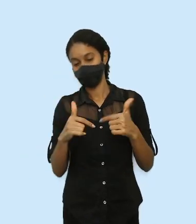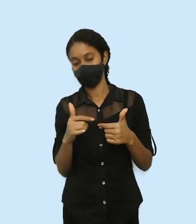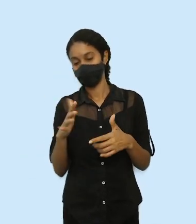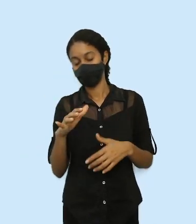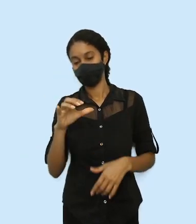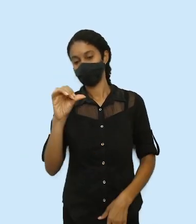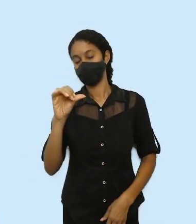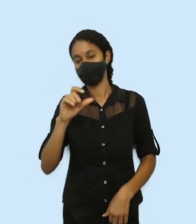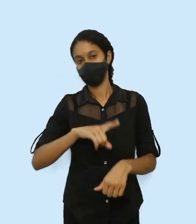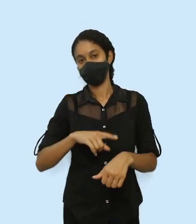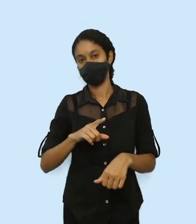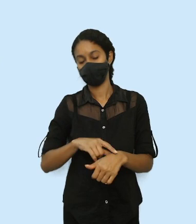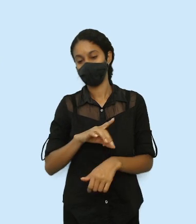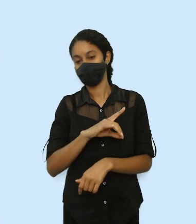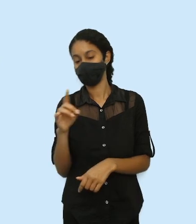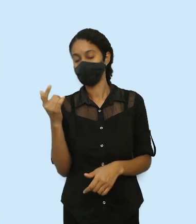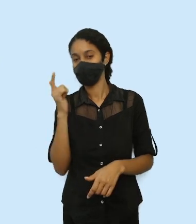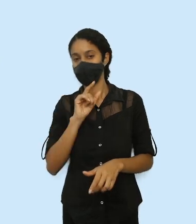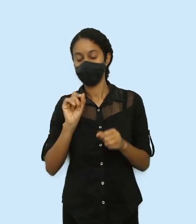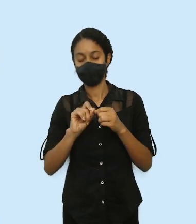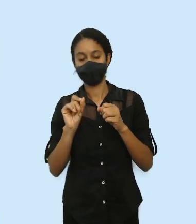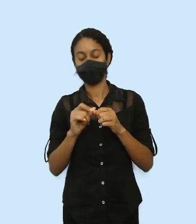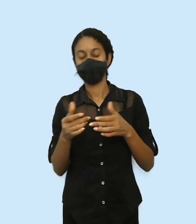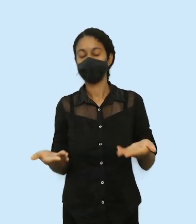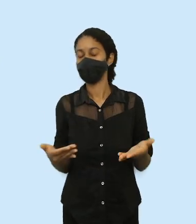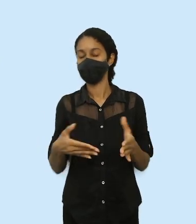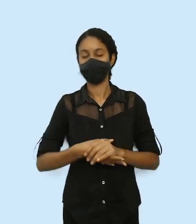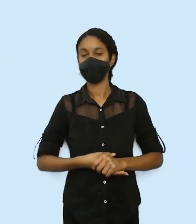9 horas por dia e ele consegue produzir,